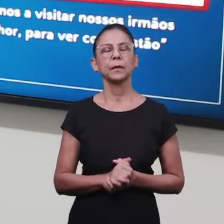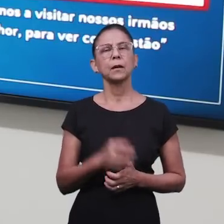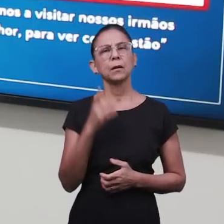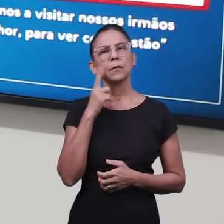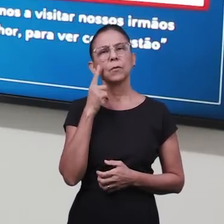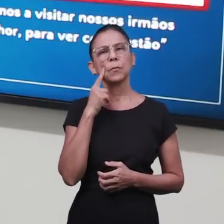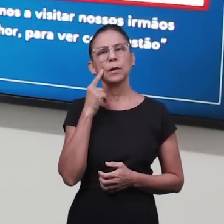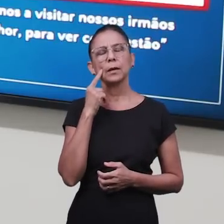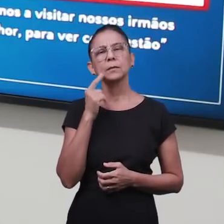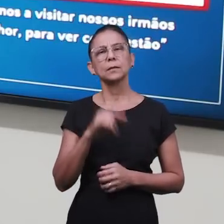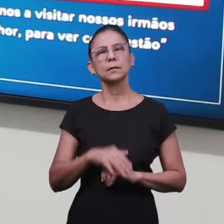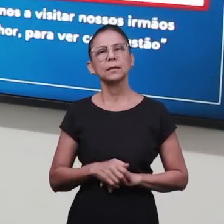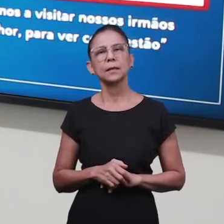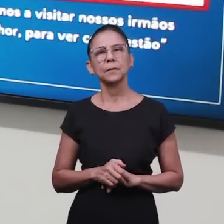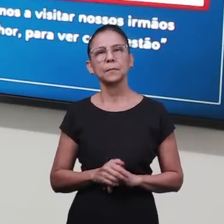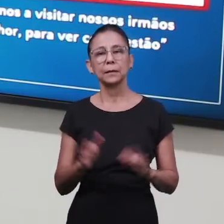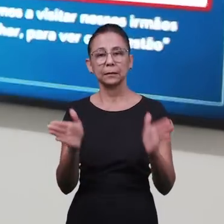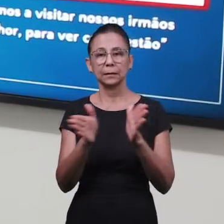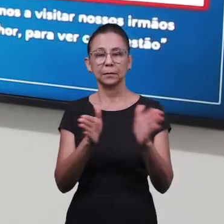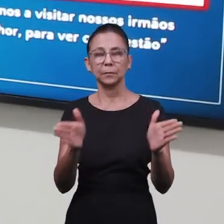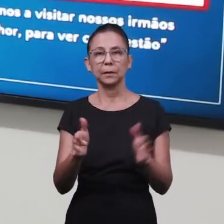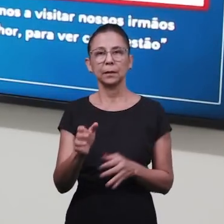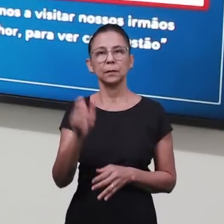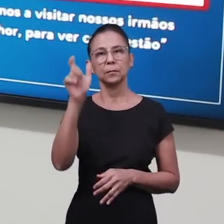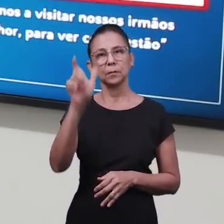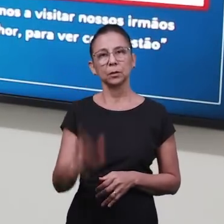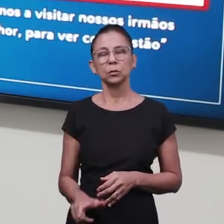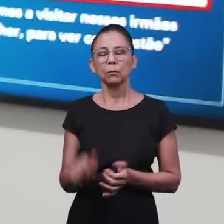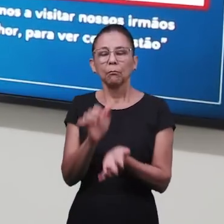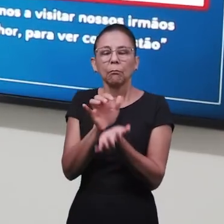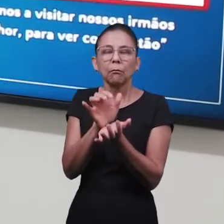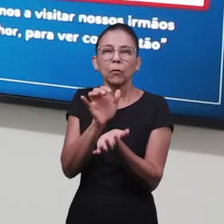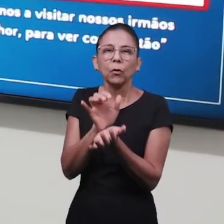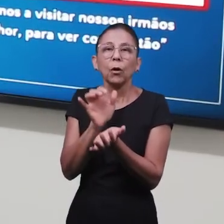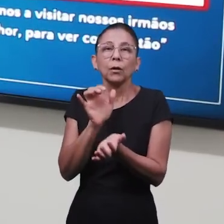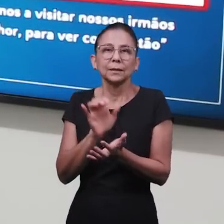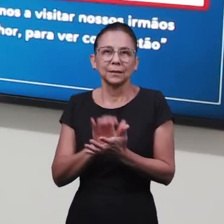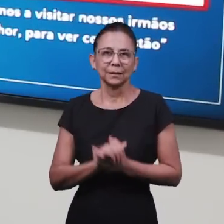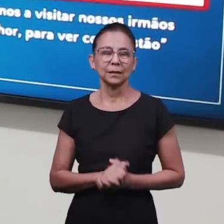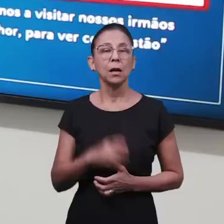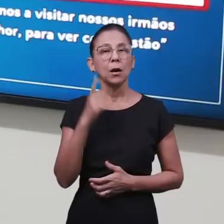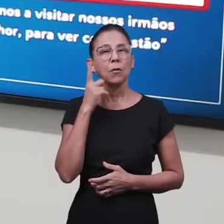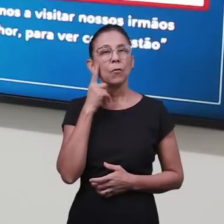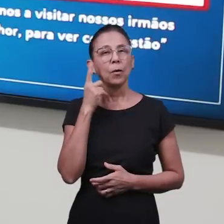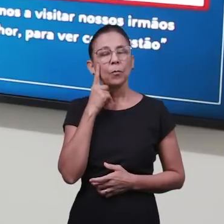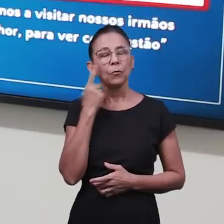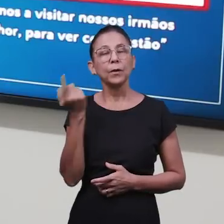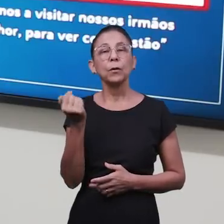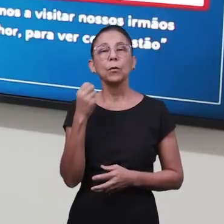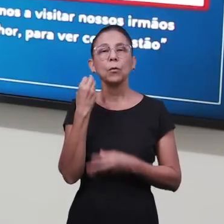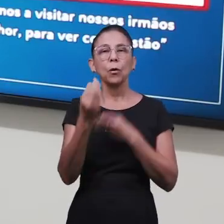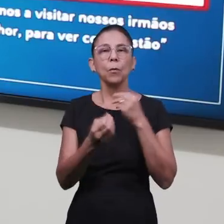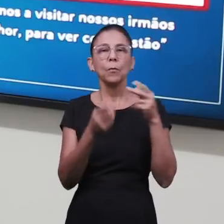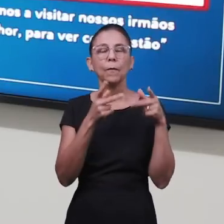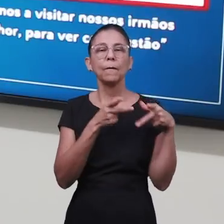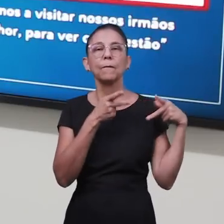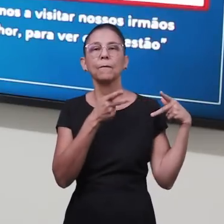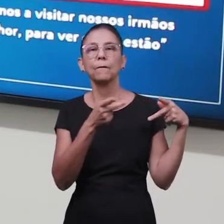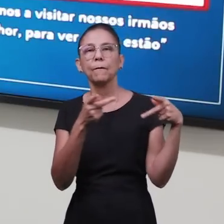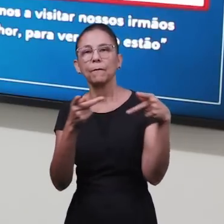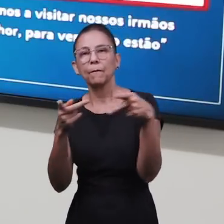a acessibilidade aos idosos em um aspecto especial, usando das visitas como ferramenta